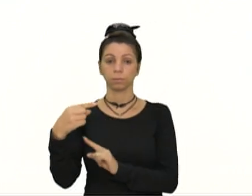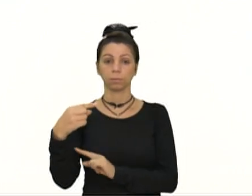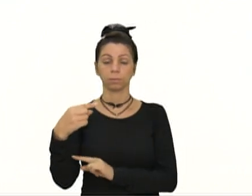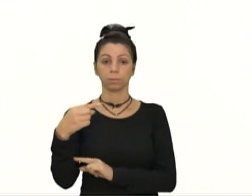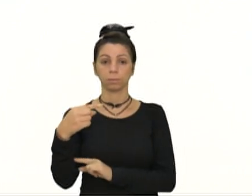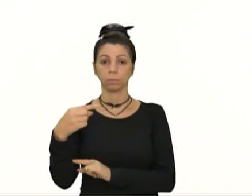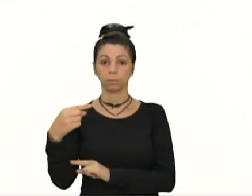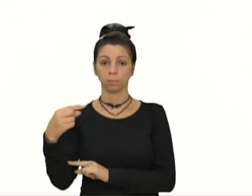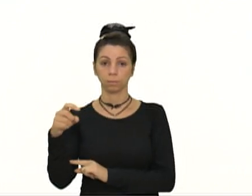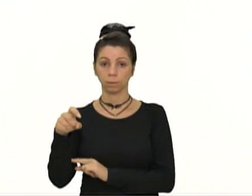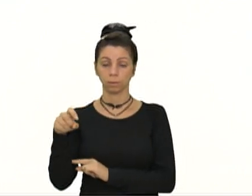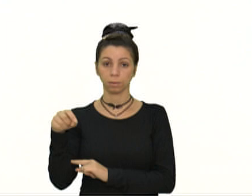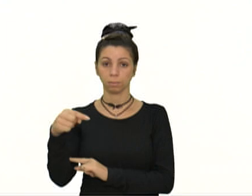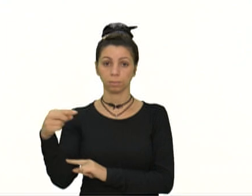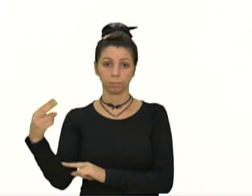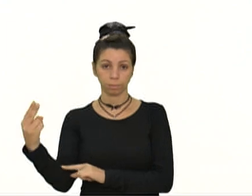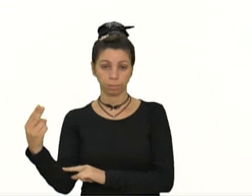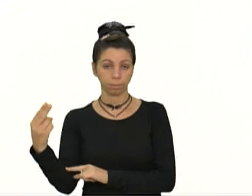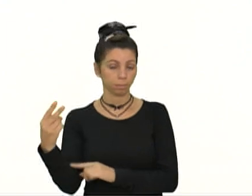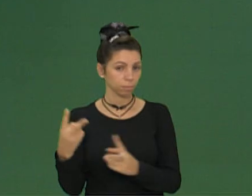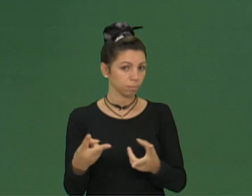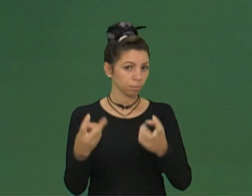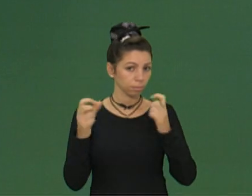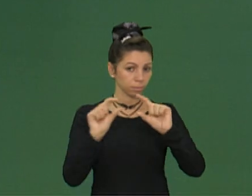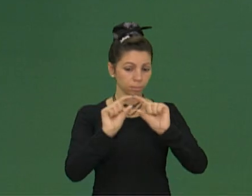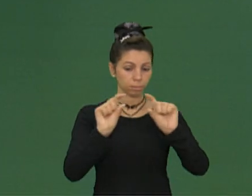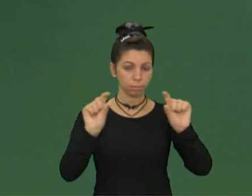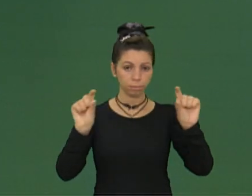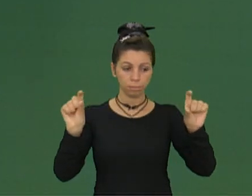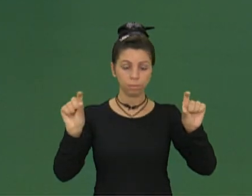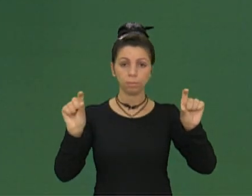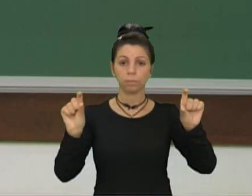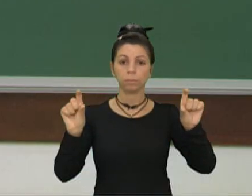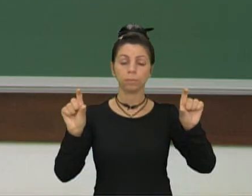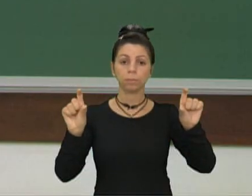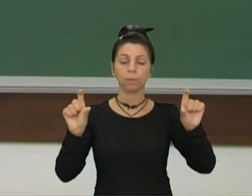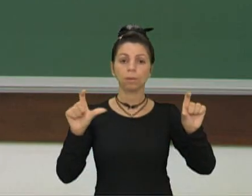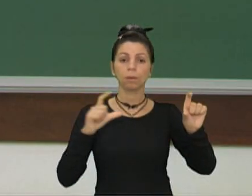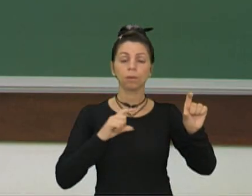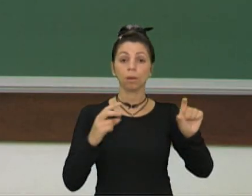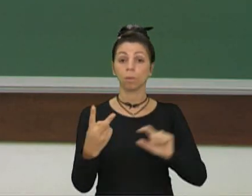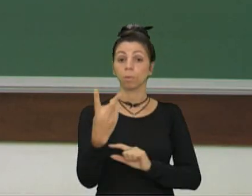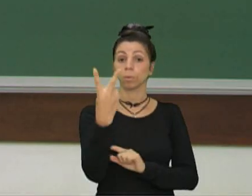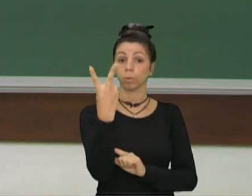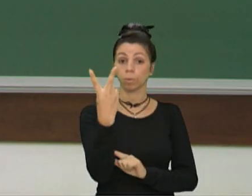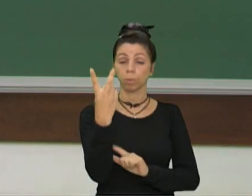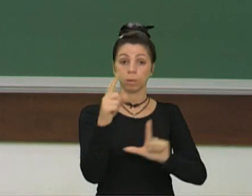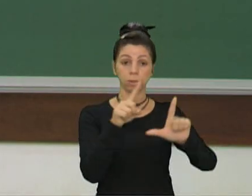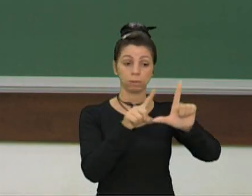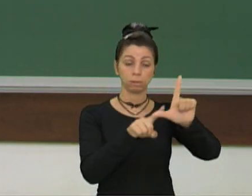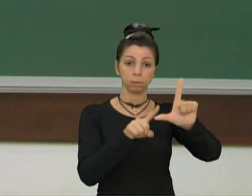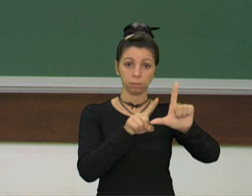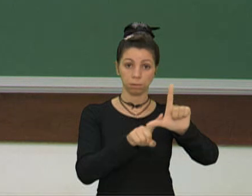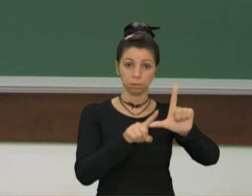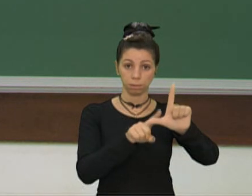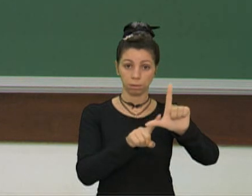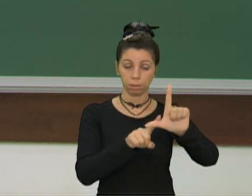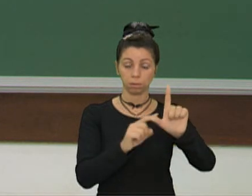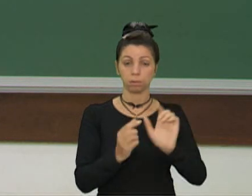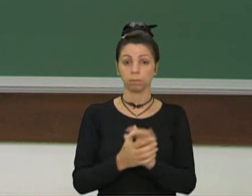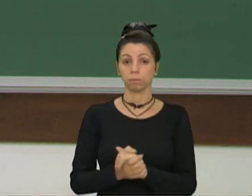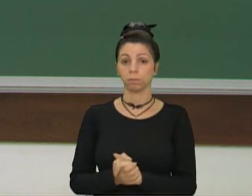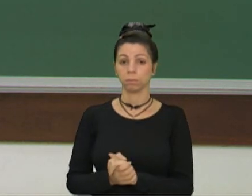2, certo? Percebam que aqui eu tenho uma incógnita a mais, eu não tenho só o x² ou eu não tenho só o